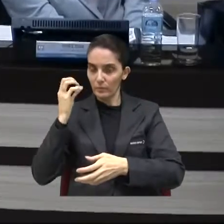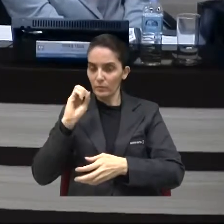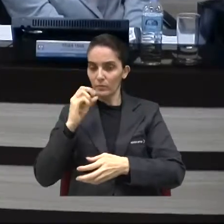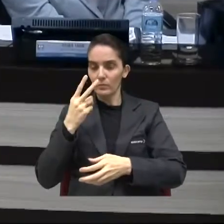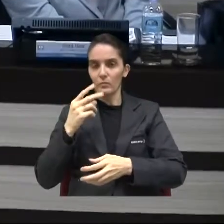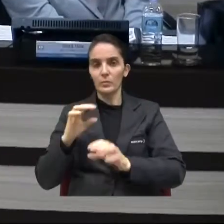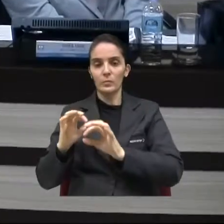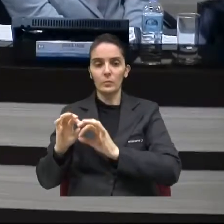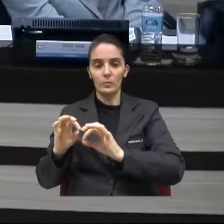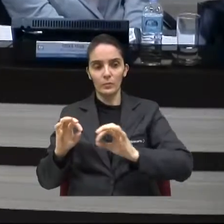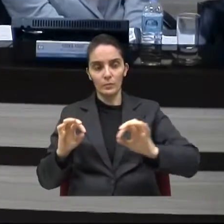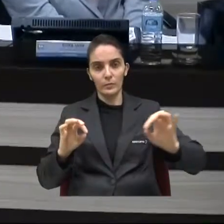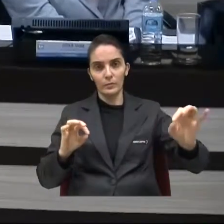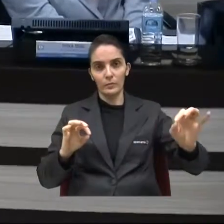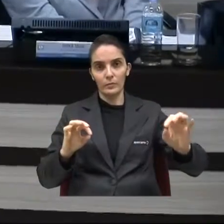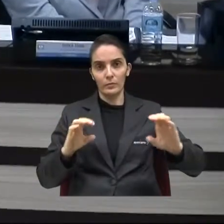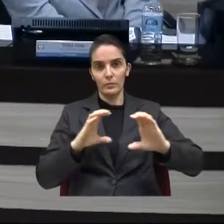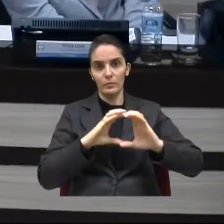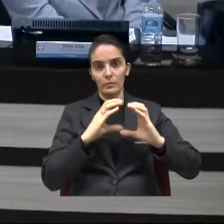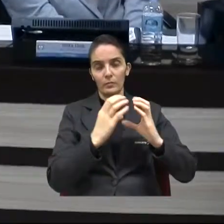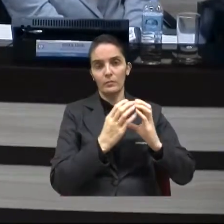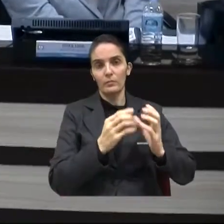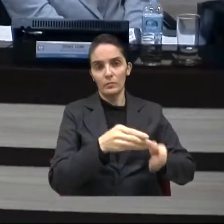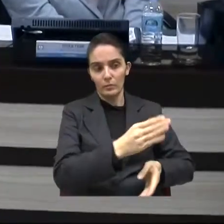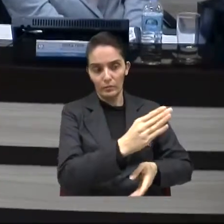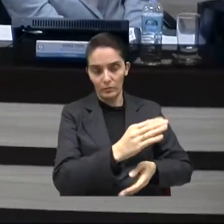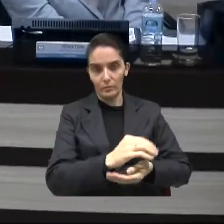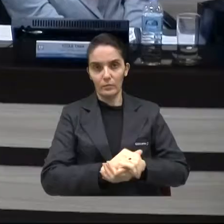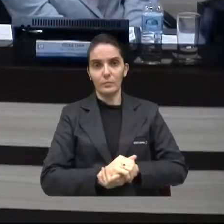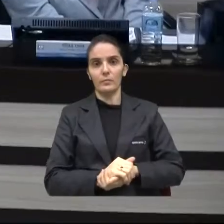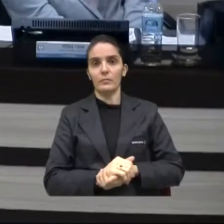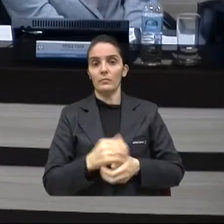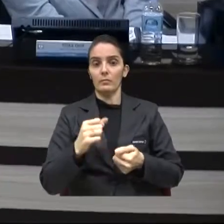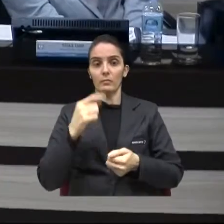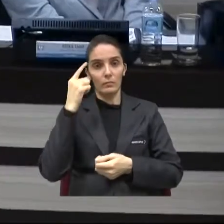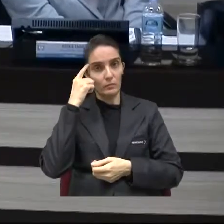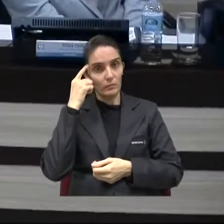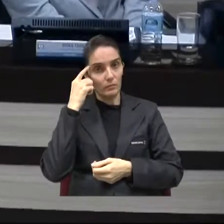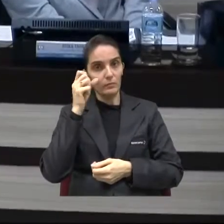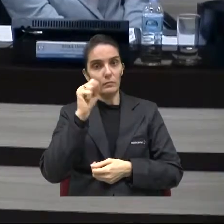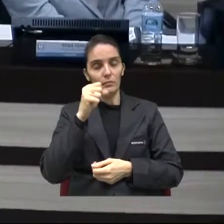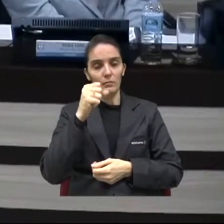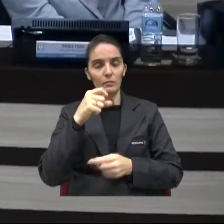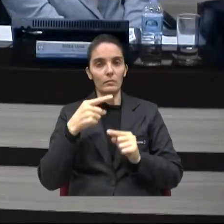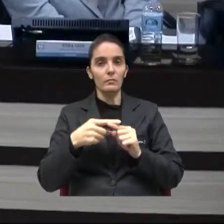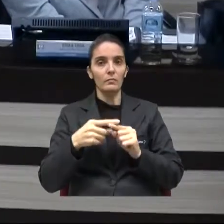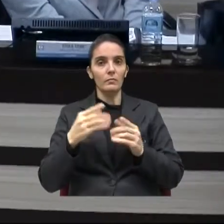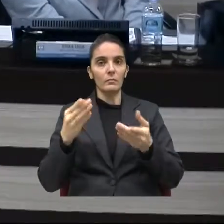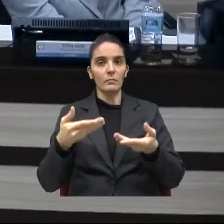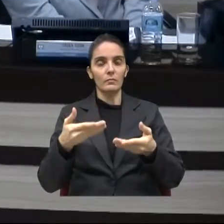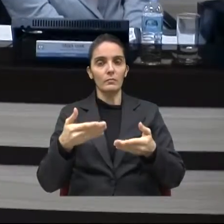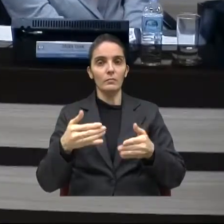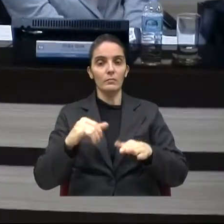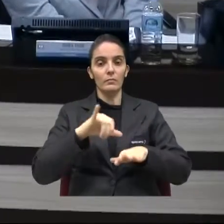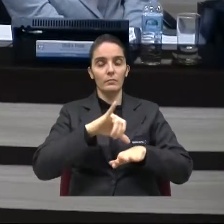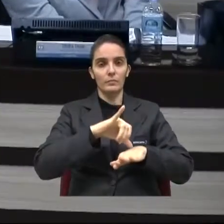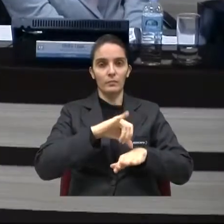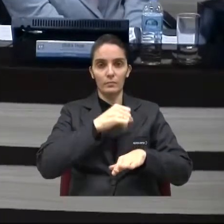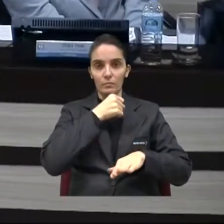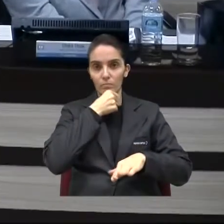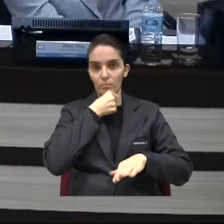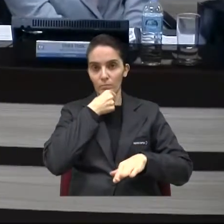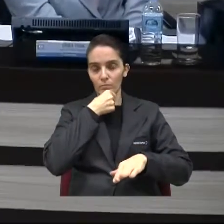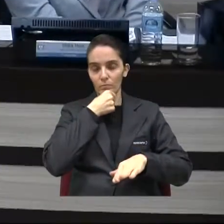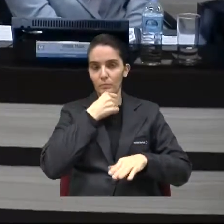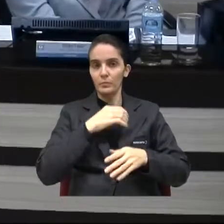ali do Limeira Clube, ali no Jânio Quadros. Então, realmente, tem que se pensar nisso, porque hoje o centro velho da cidade, você vê que a cidade está